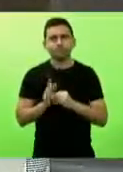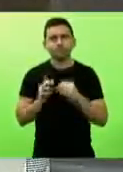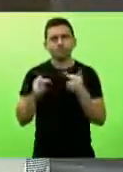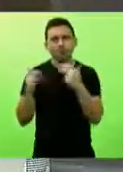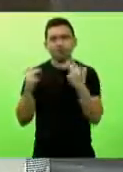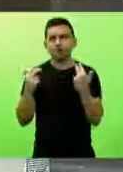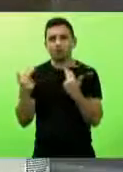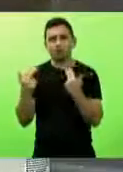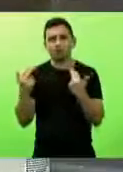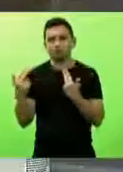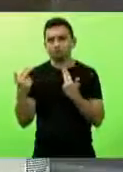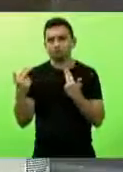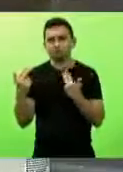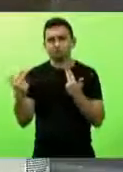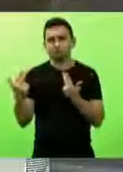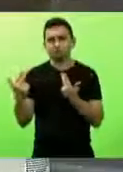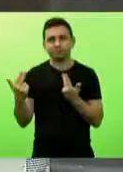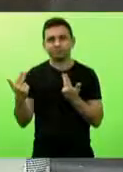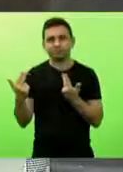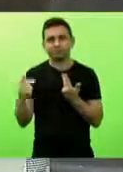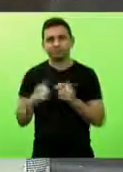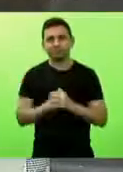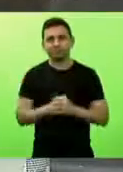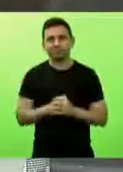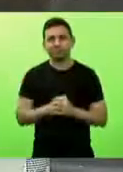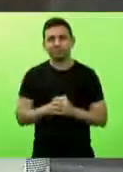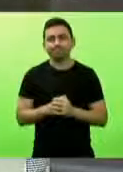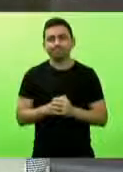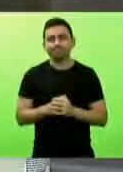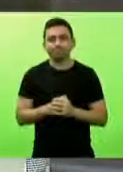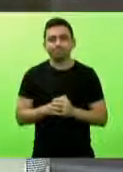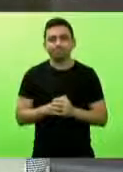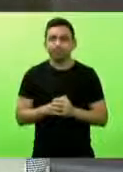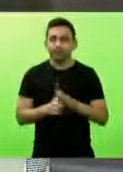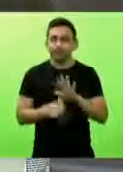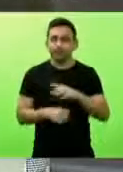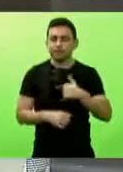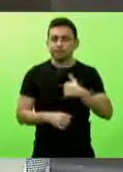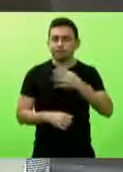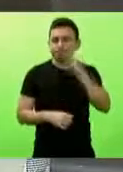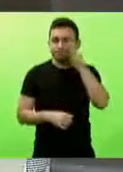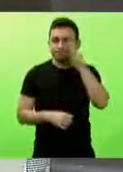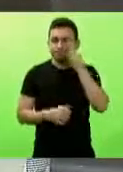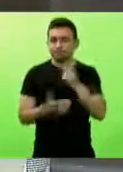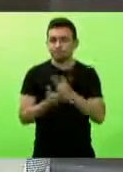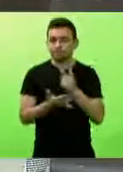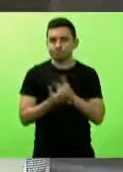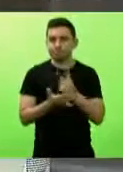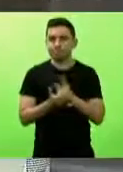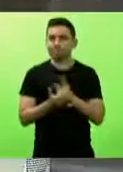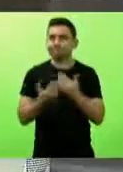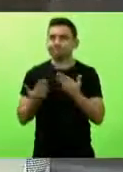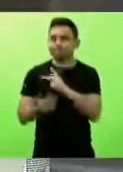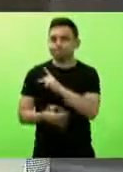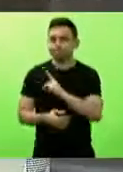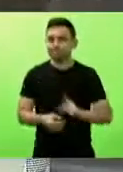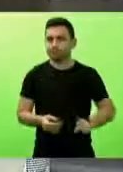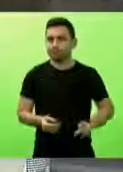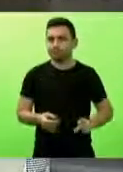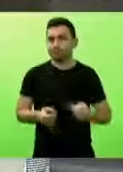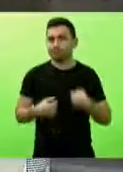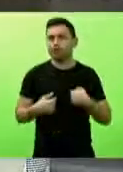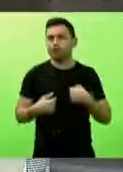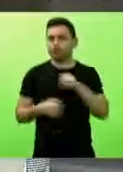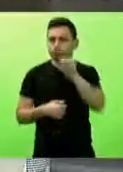semelhantes, para não dizer no mesmo sentido. Mas eu acompanho e, senhor presidente, eu estou